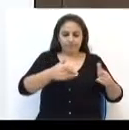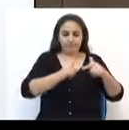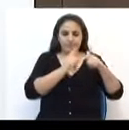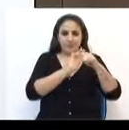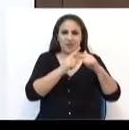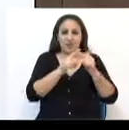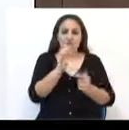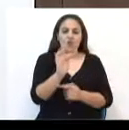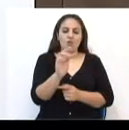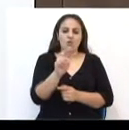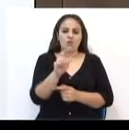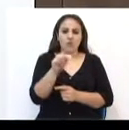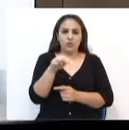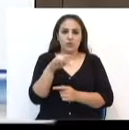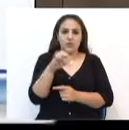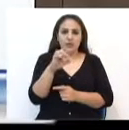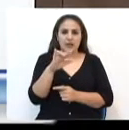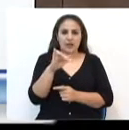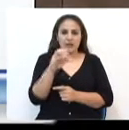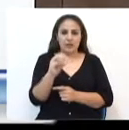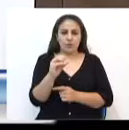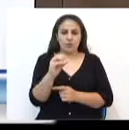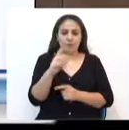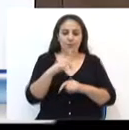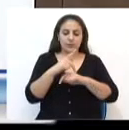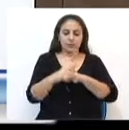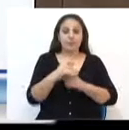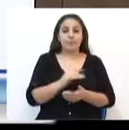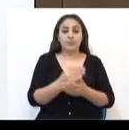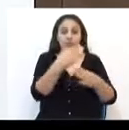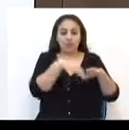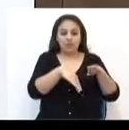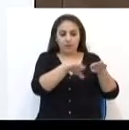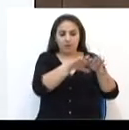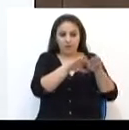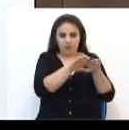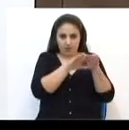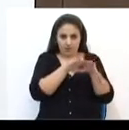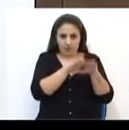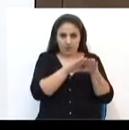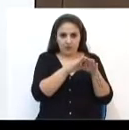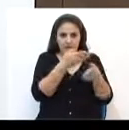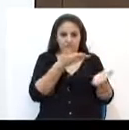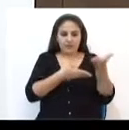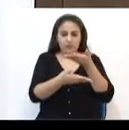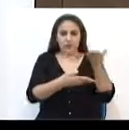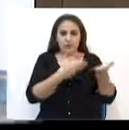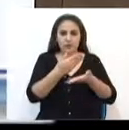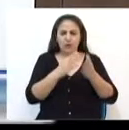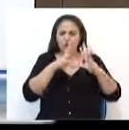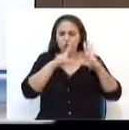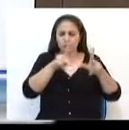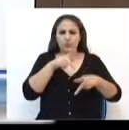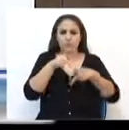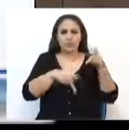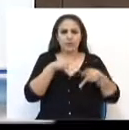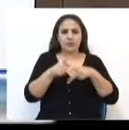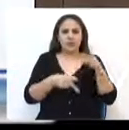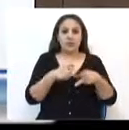Fundo. Garantir um atendimento igualitário a toda a população é o grande objetivo da reforma à lei